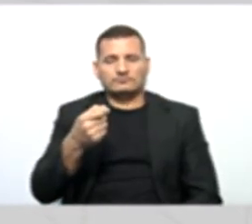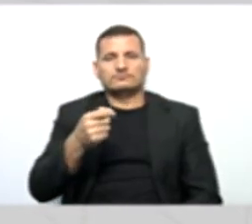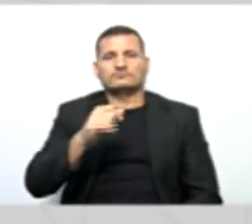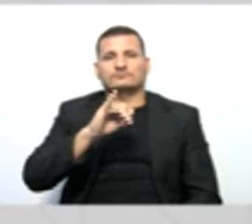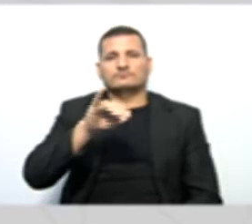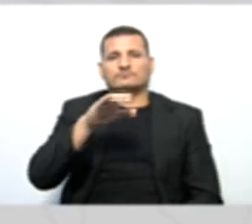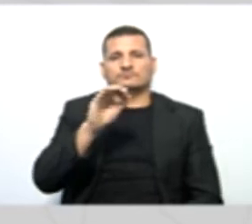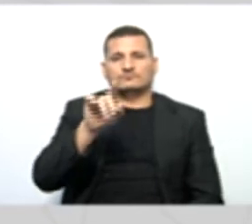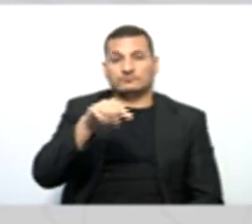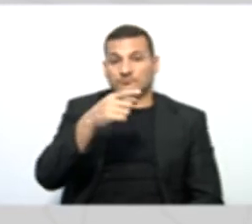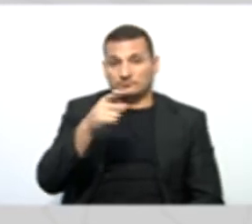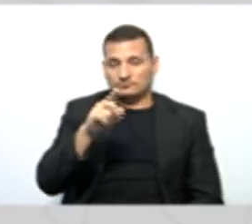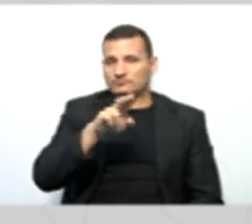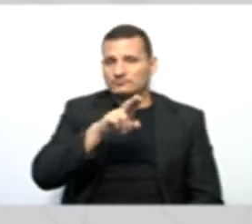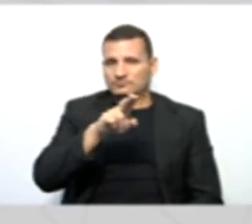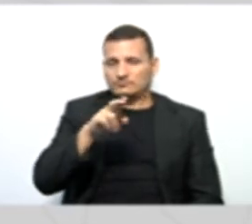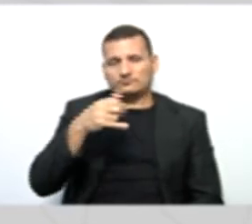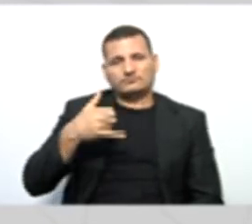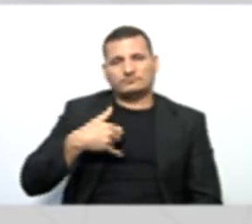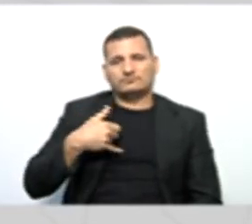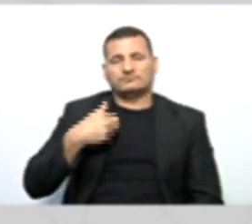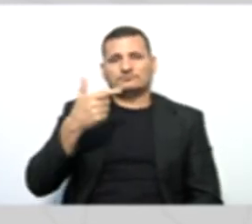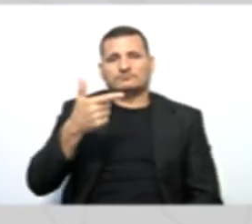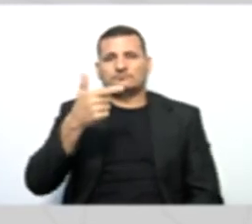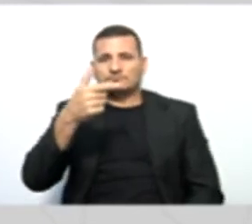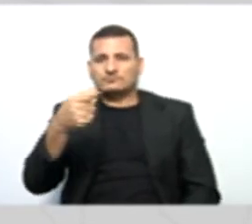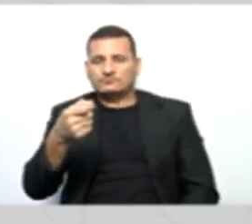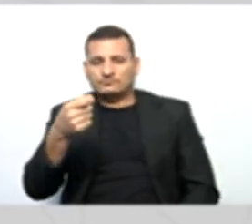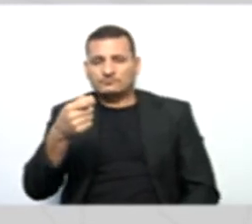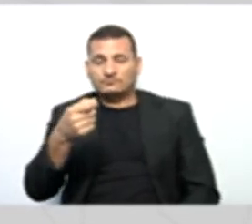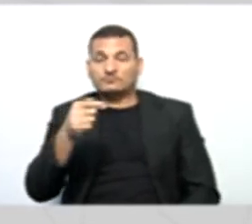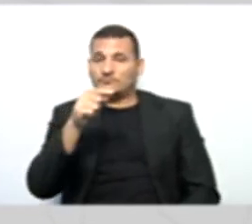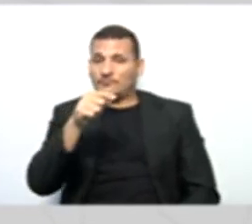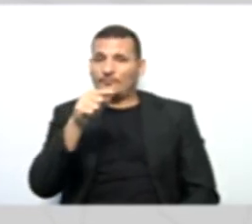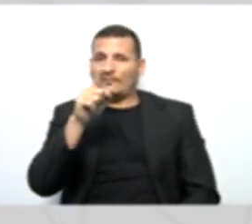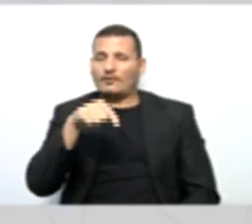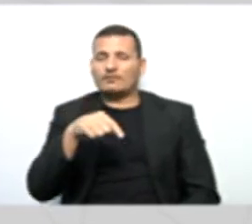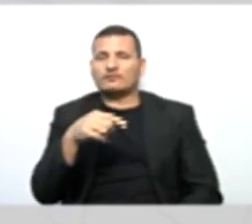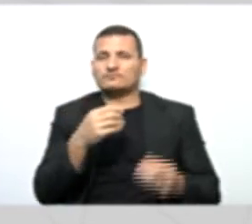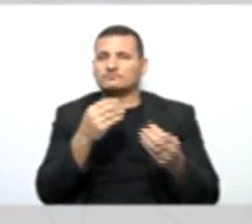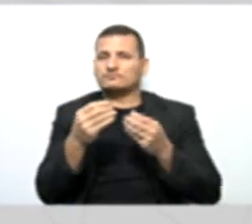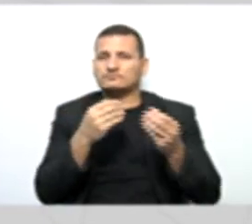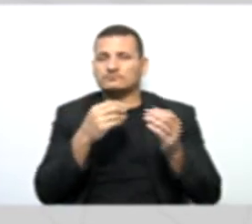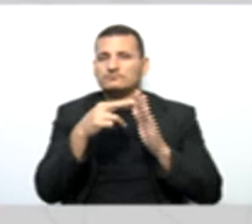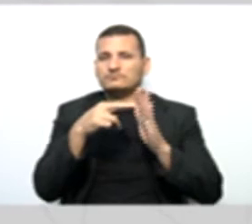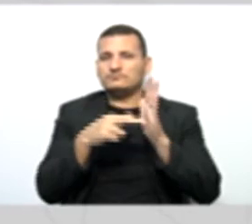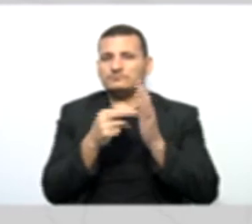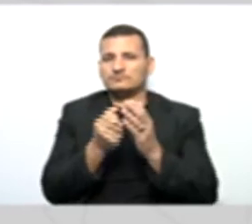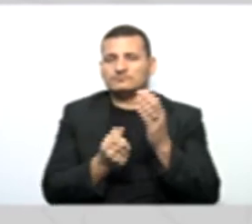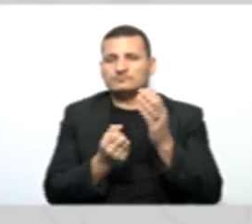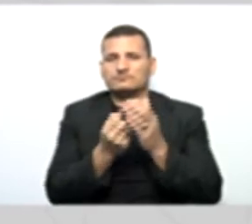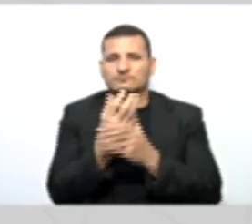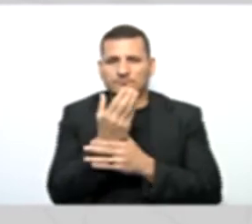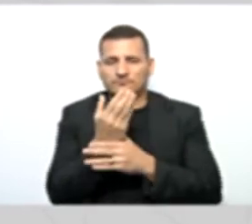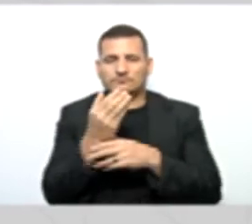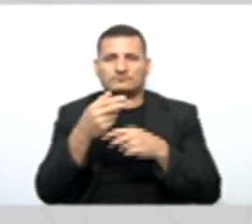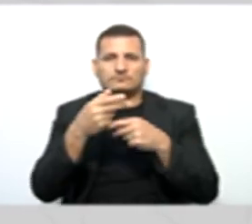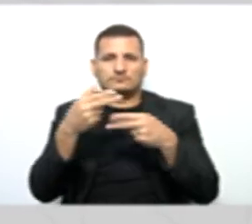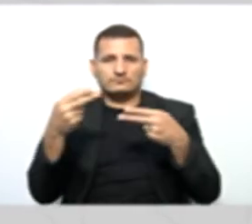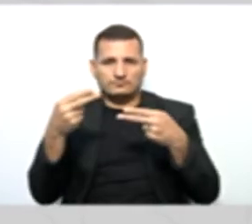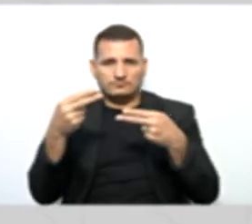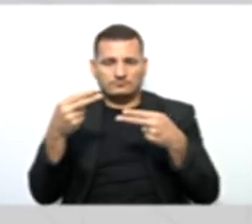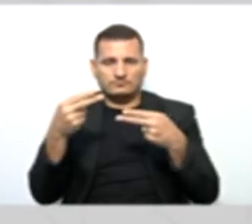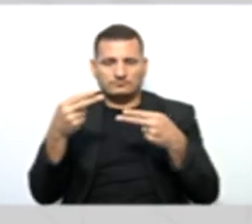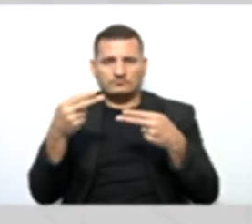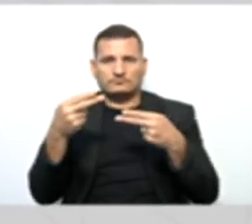idade 20 anos. Beleza? Então, esse é o procedimento para criar um objeto a partir